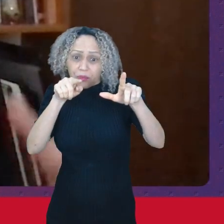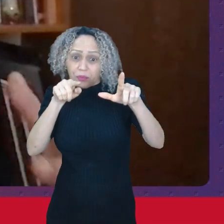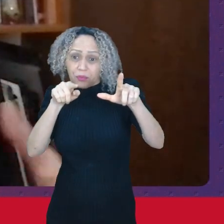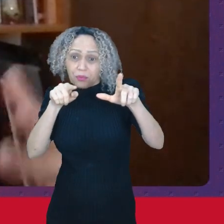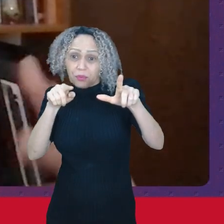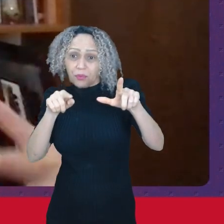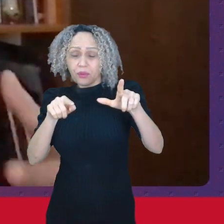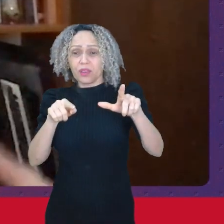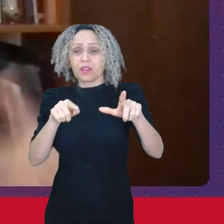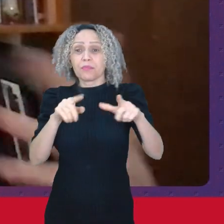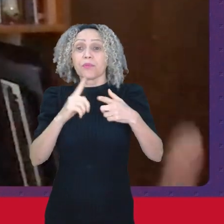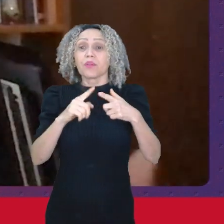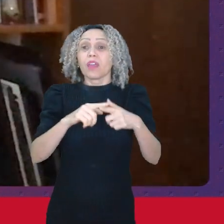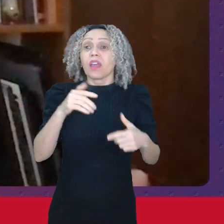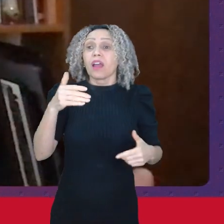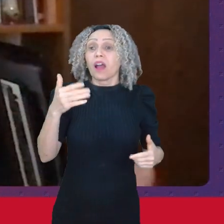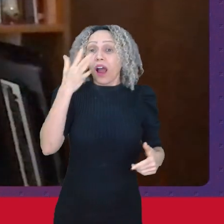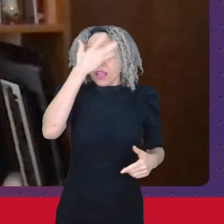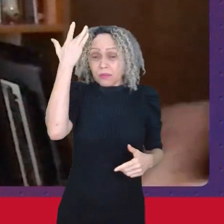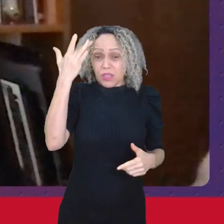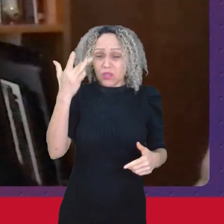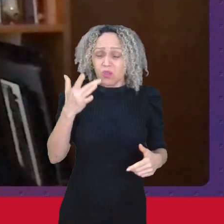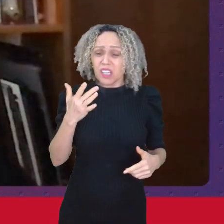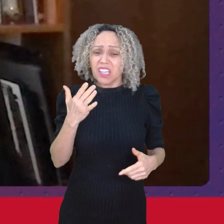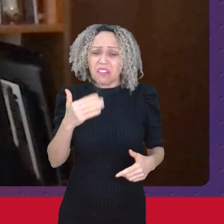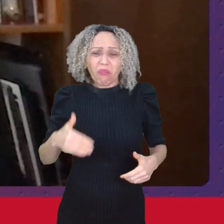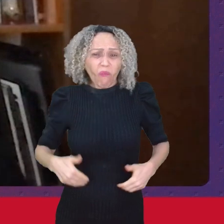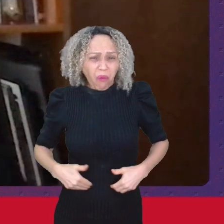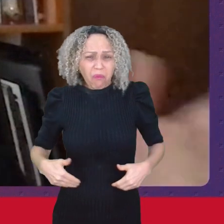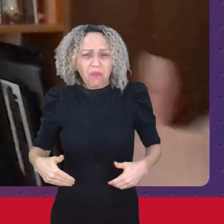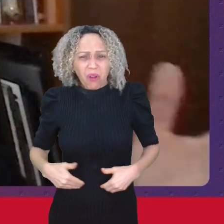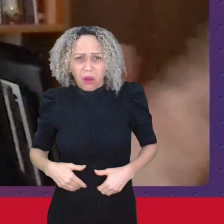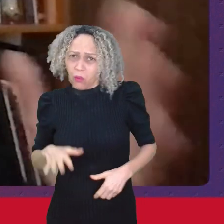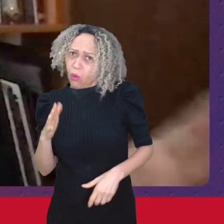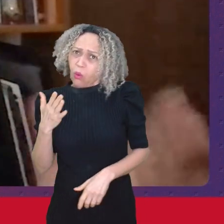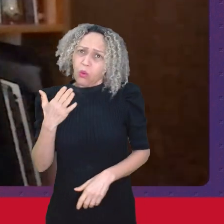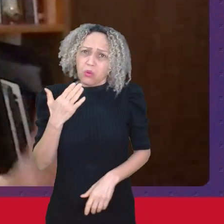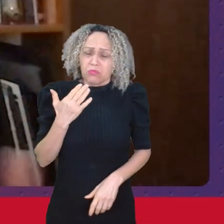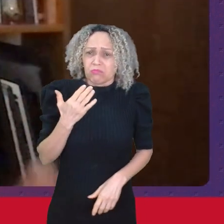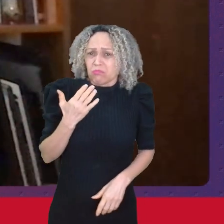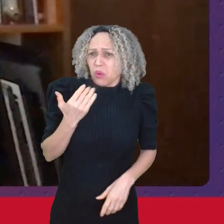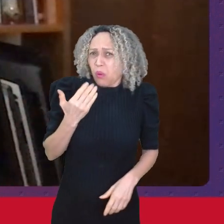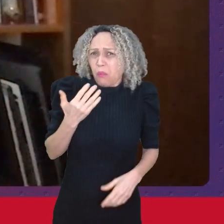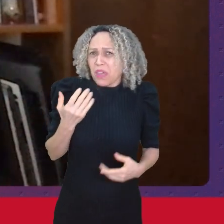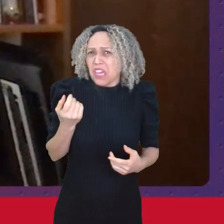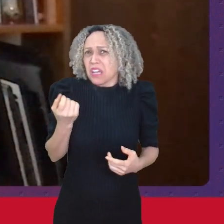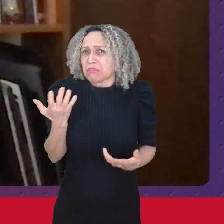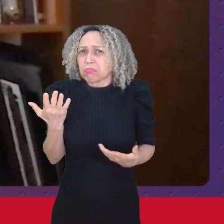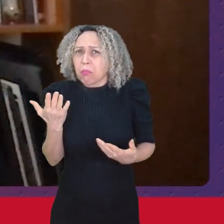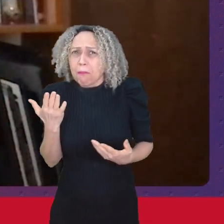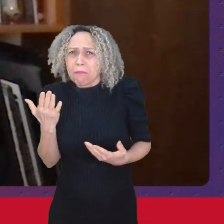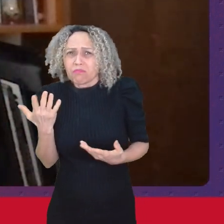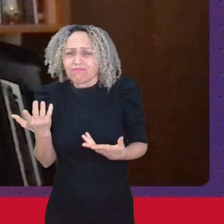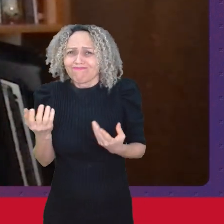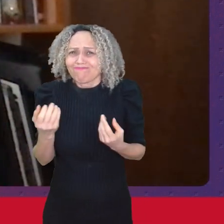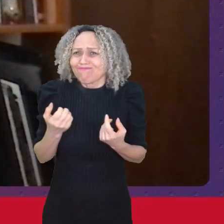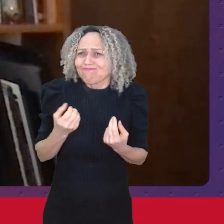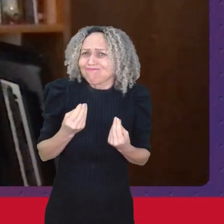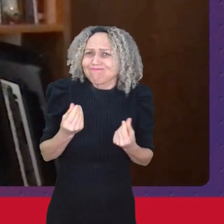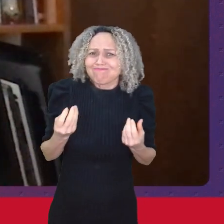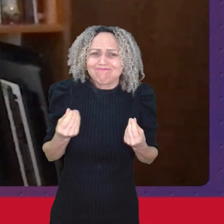opressão, de exclusão, né, e de fome em 10 anos. Mas a gente conseguiu alterar muito